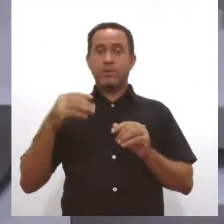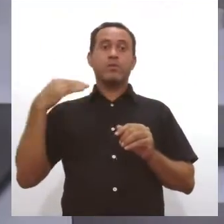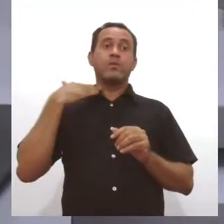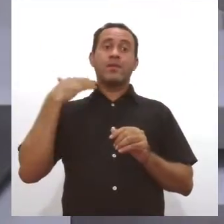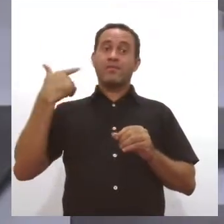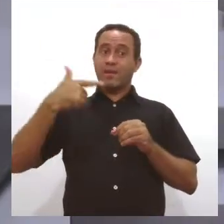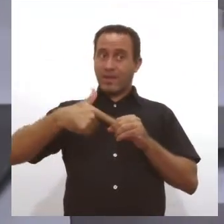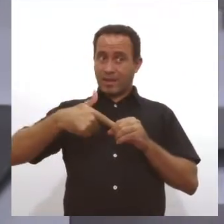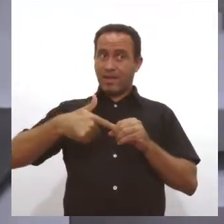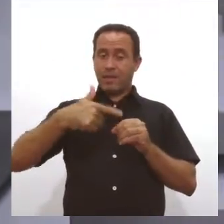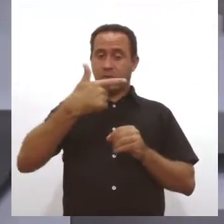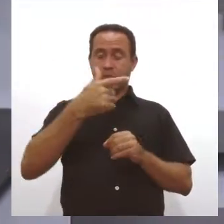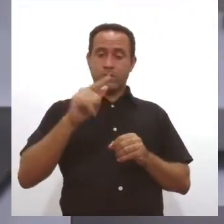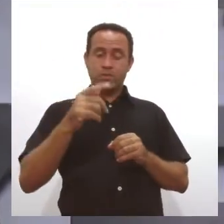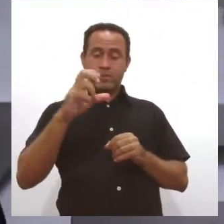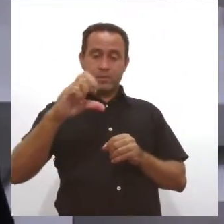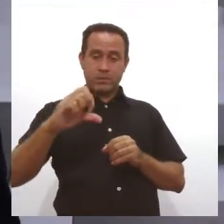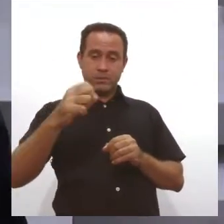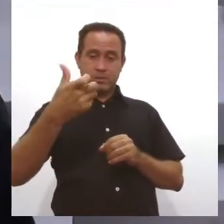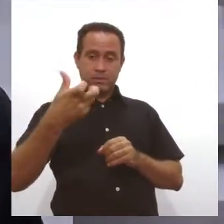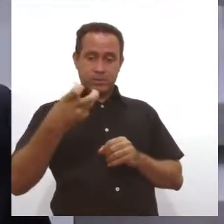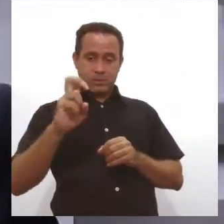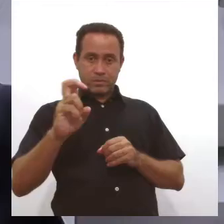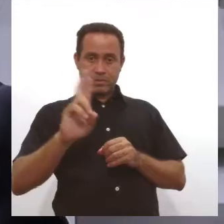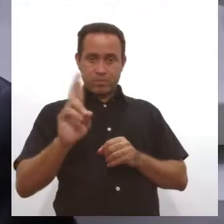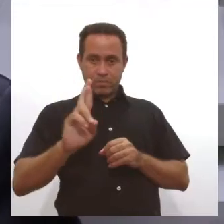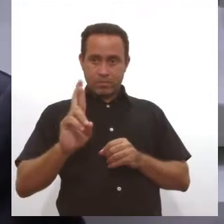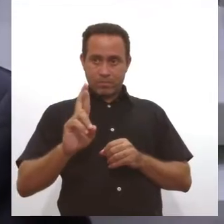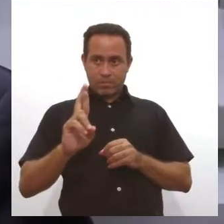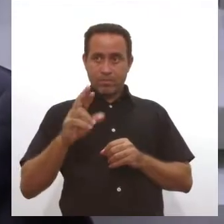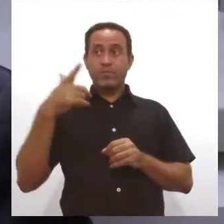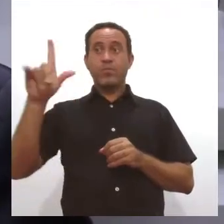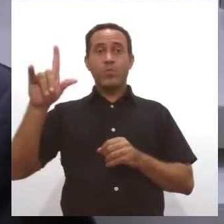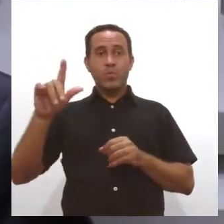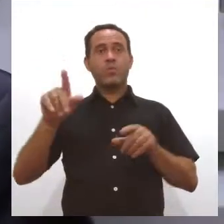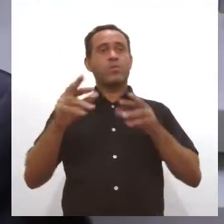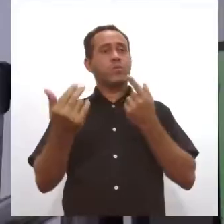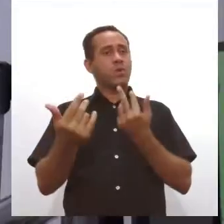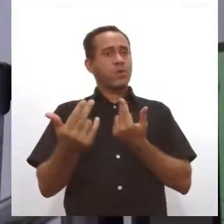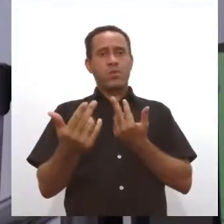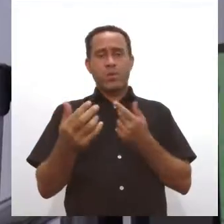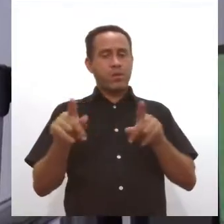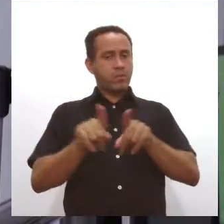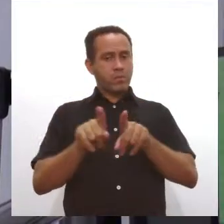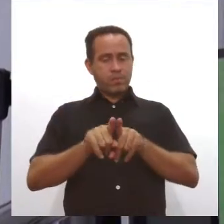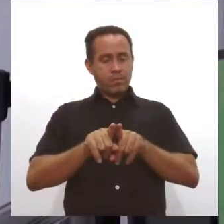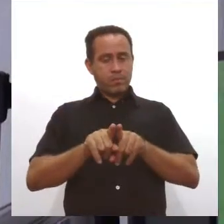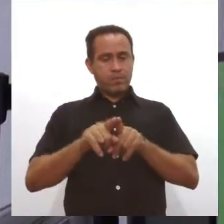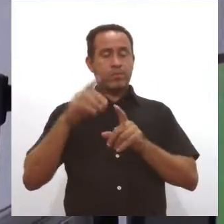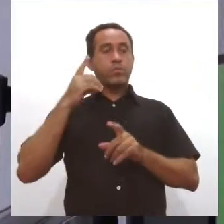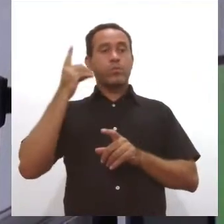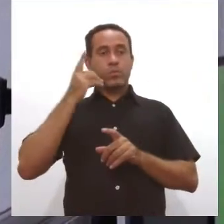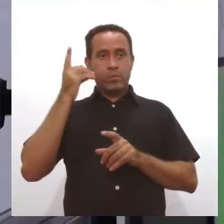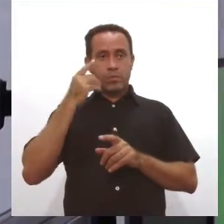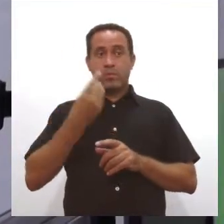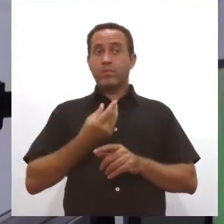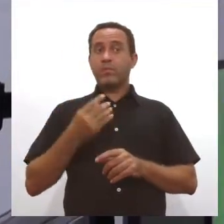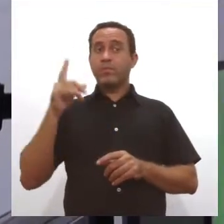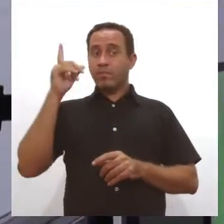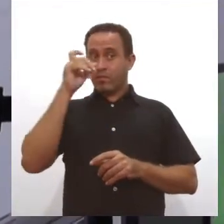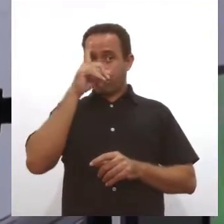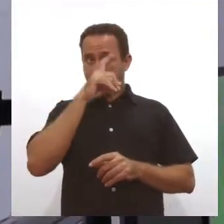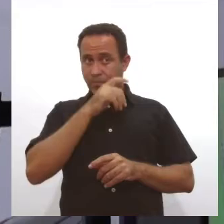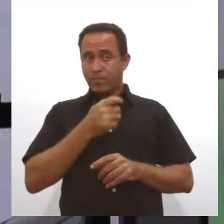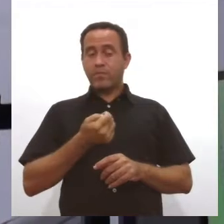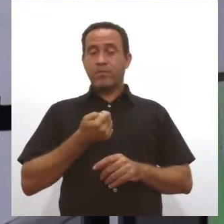era R$ 2,65, a alíquota era a mesma. Para o deputado, atualmente se vive num momento de fake